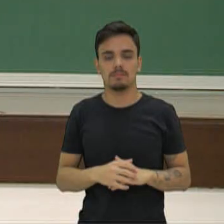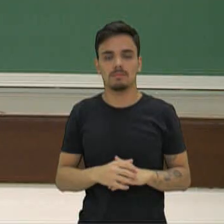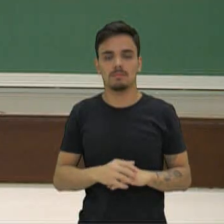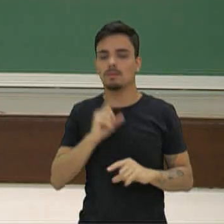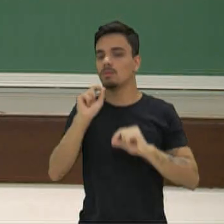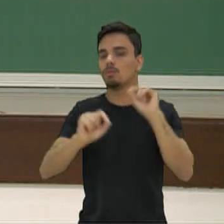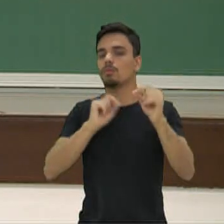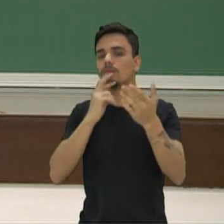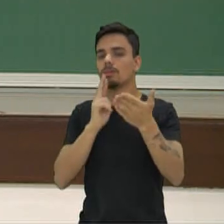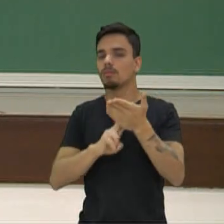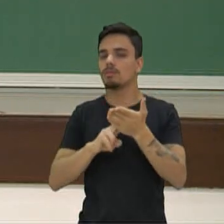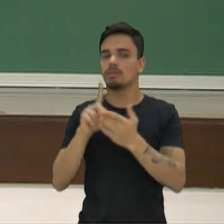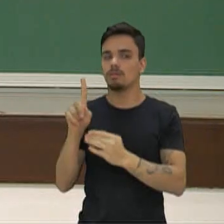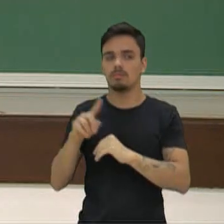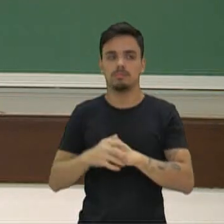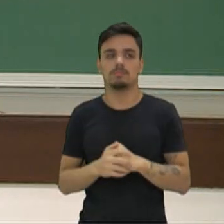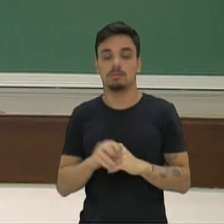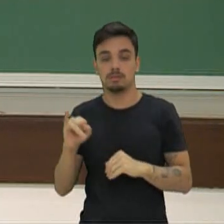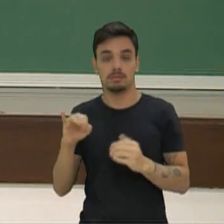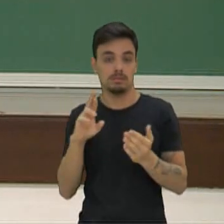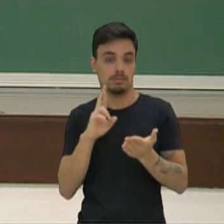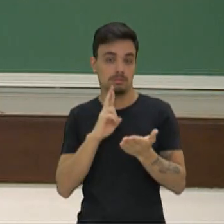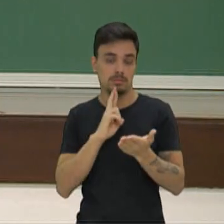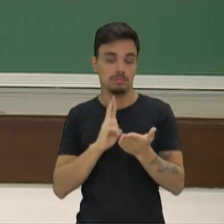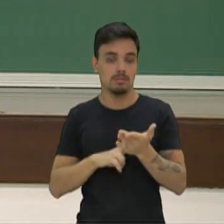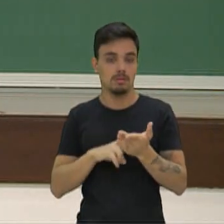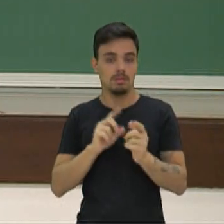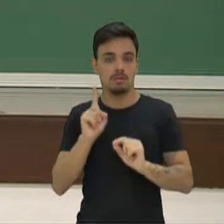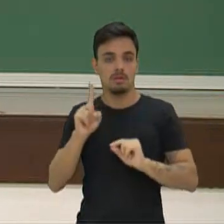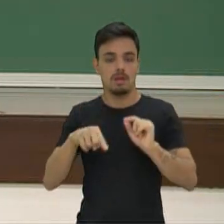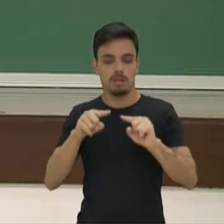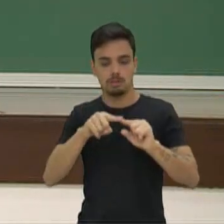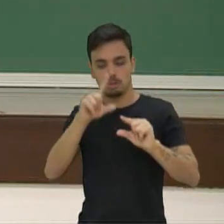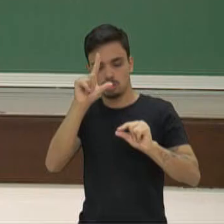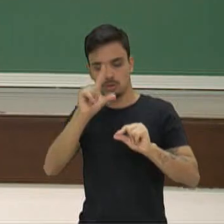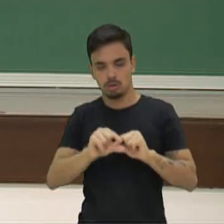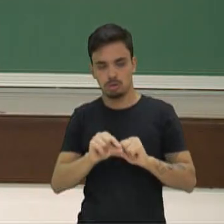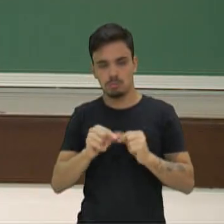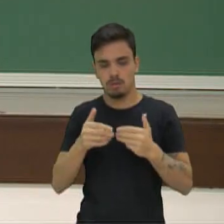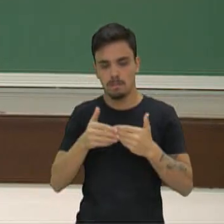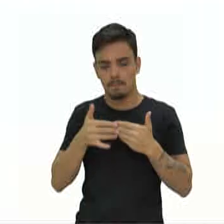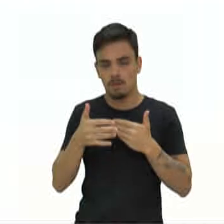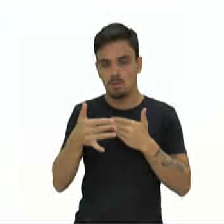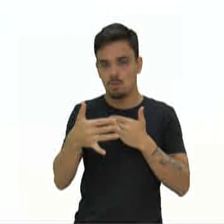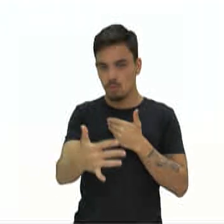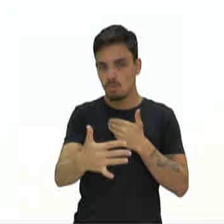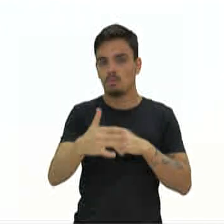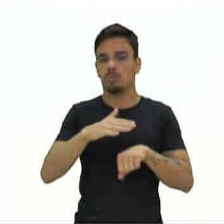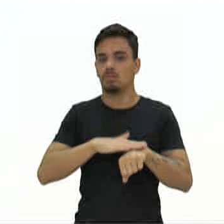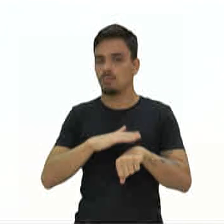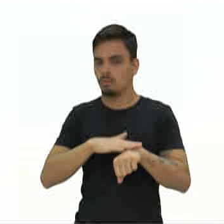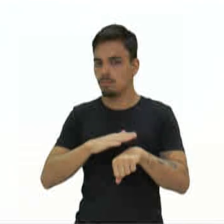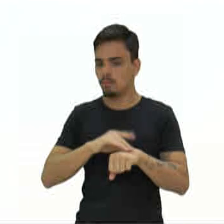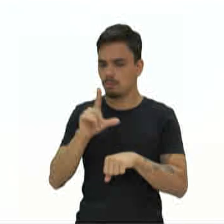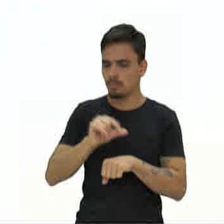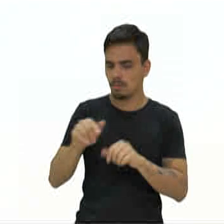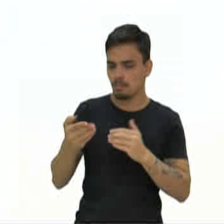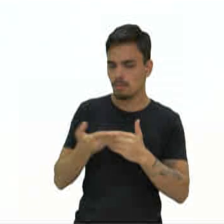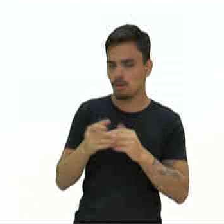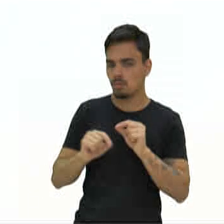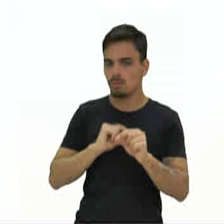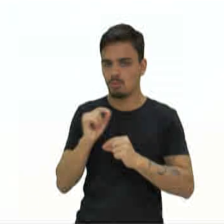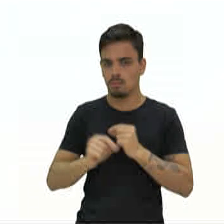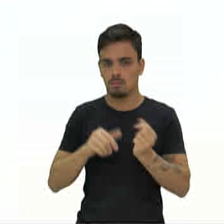O que você respondeu? Se você respondeu que diminui ao longo e médio prazo os gastos